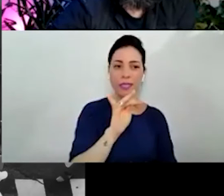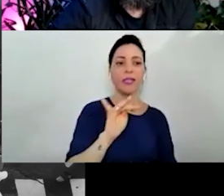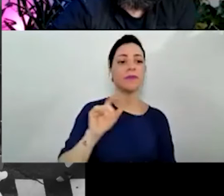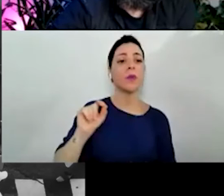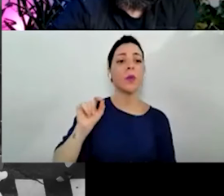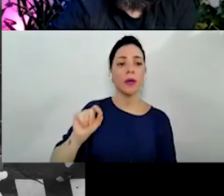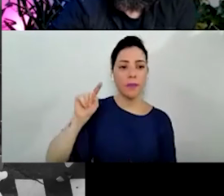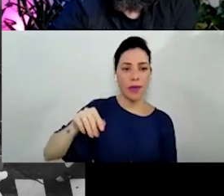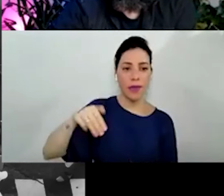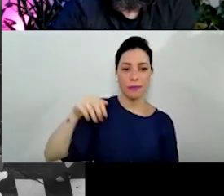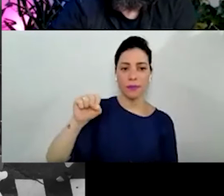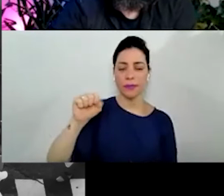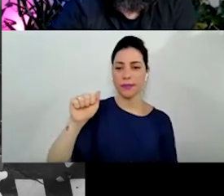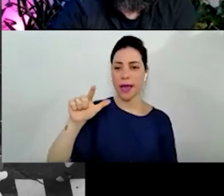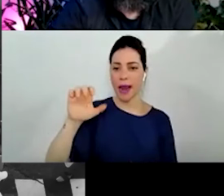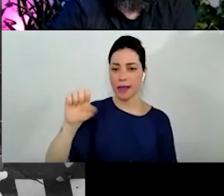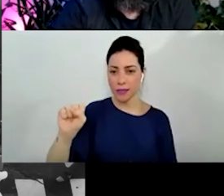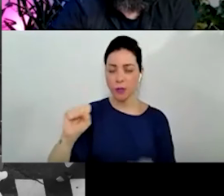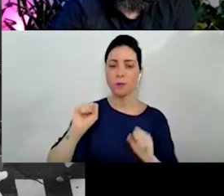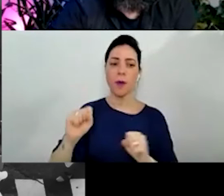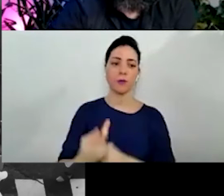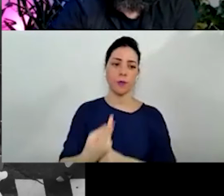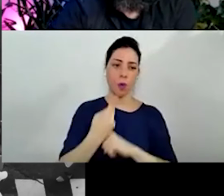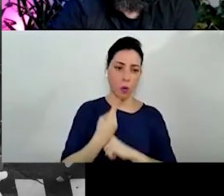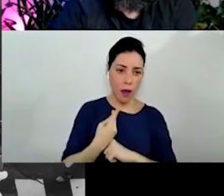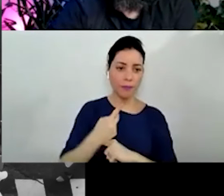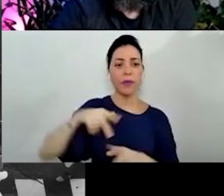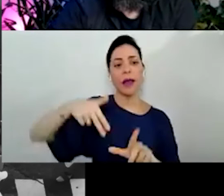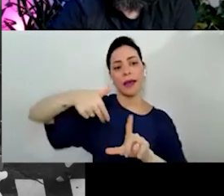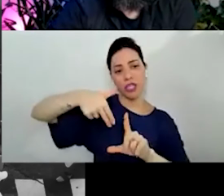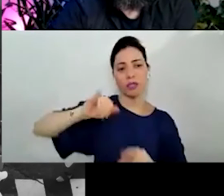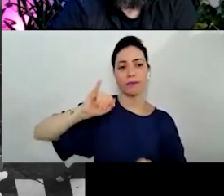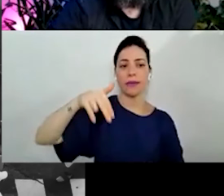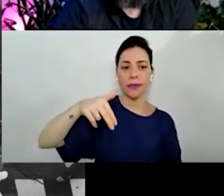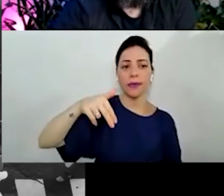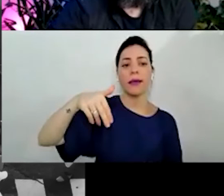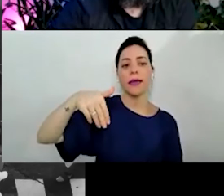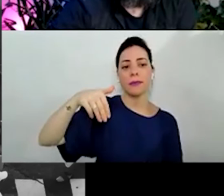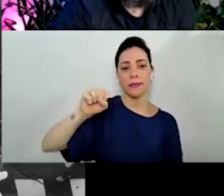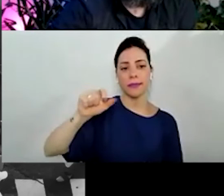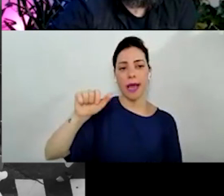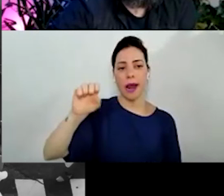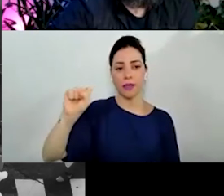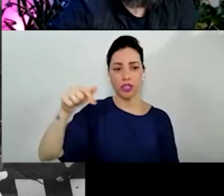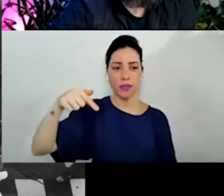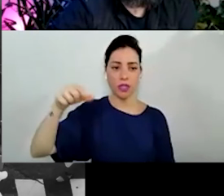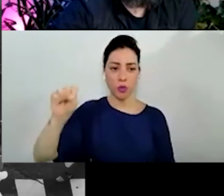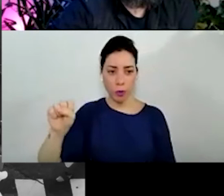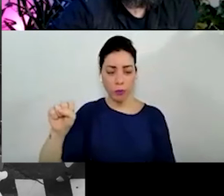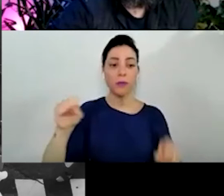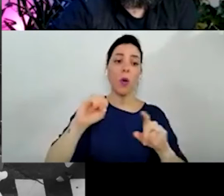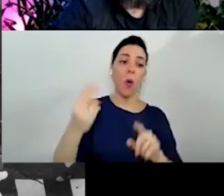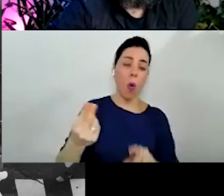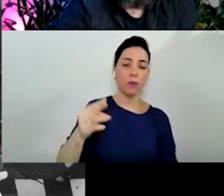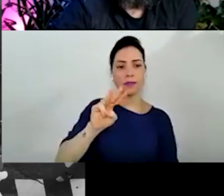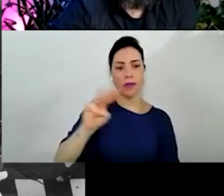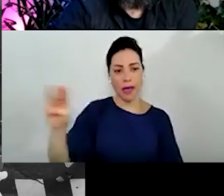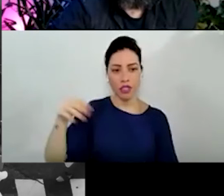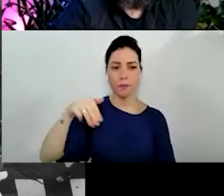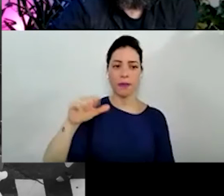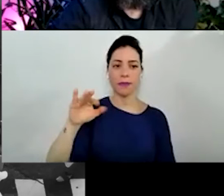LinkedIn me procurem por emissários 78 ou Marcelo Sales vocês vão me achar e Marcelo Soares Escultor que é o é o meu